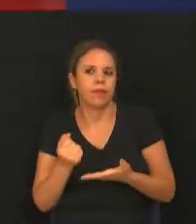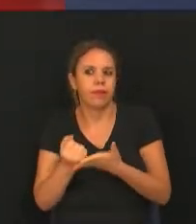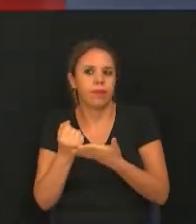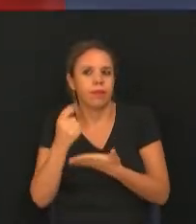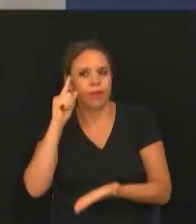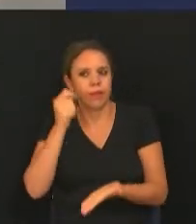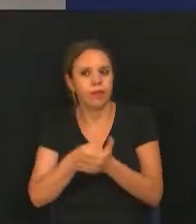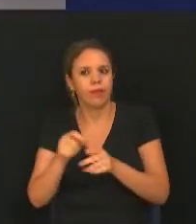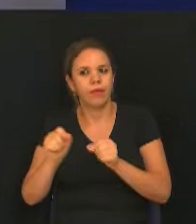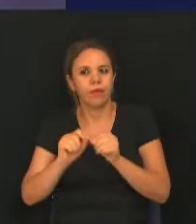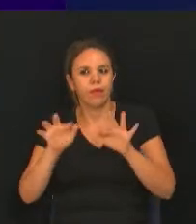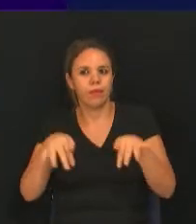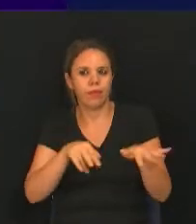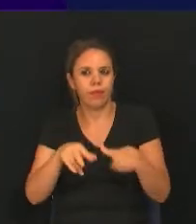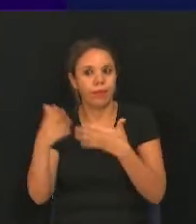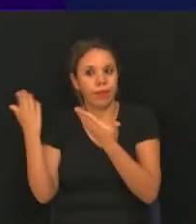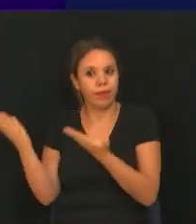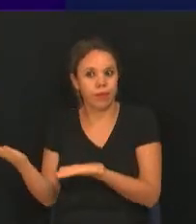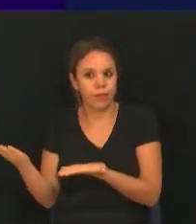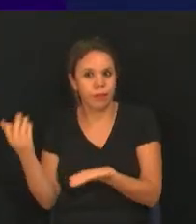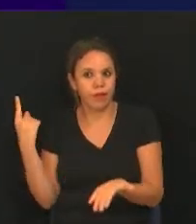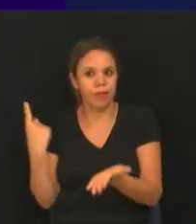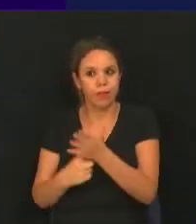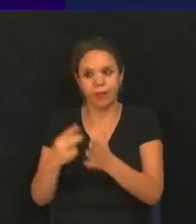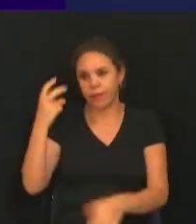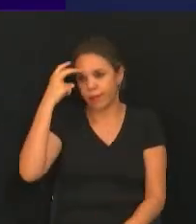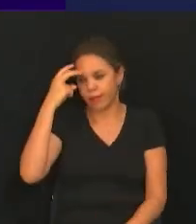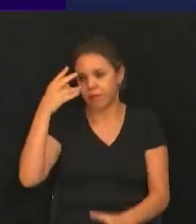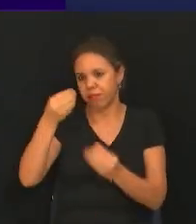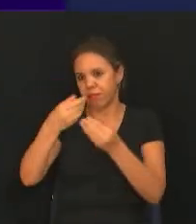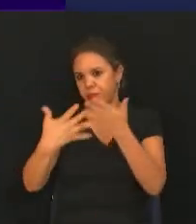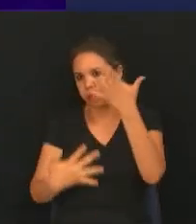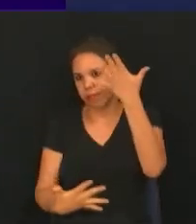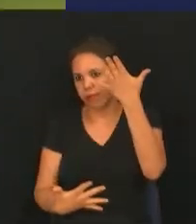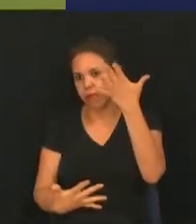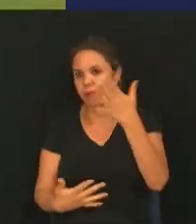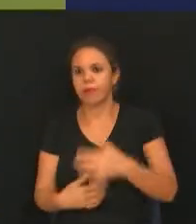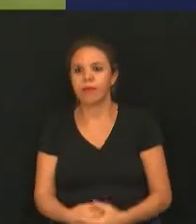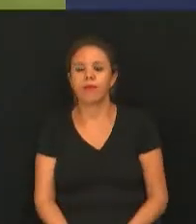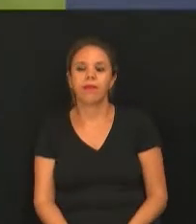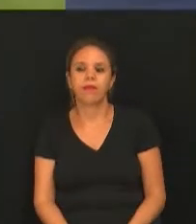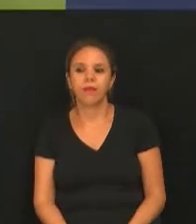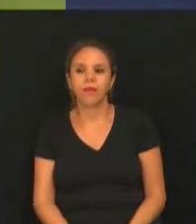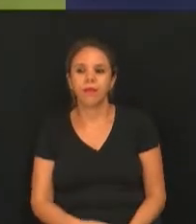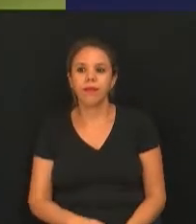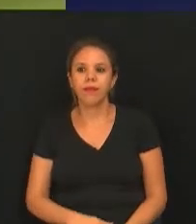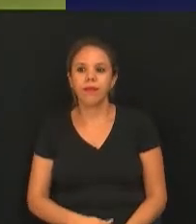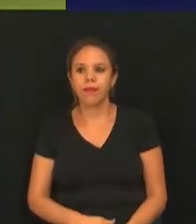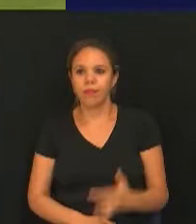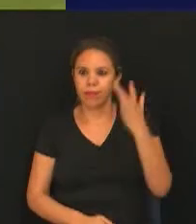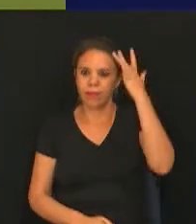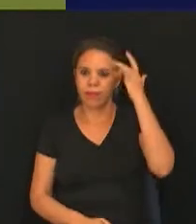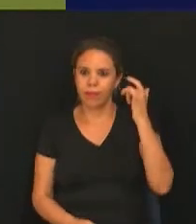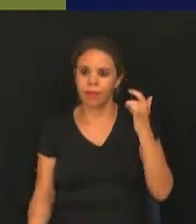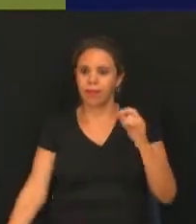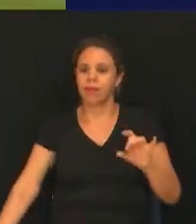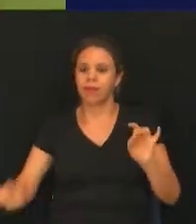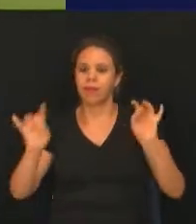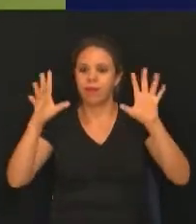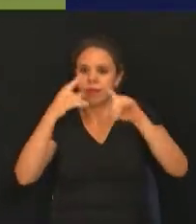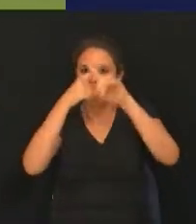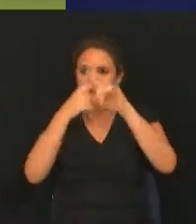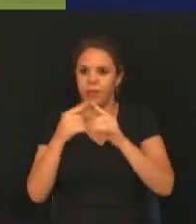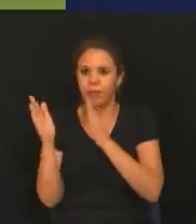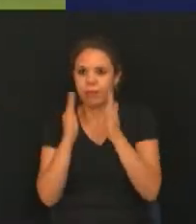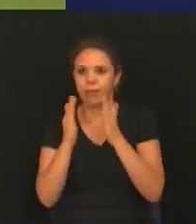o que fazer. A agenda cultural está repleta de atrações. É amanhã o grande derby campineiro. Os